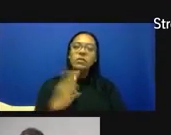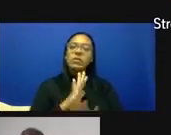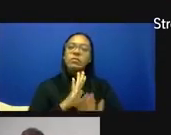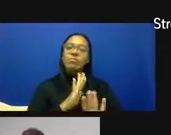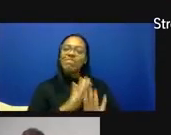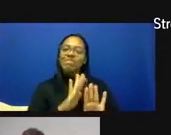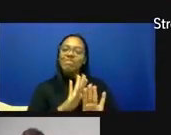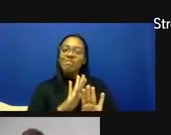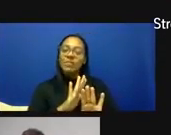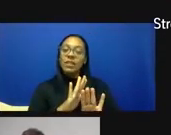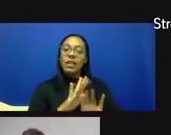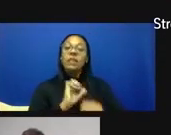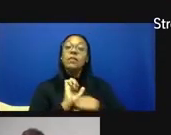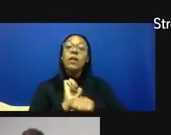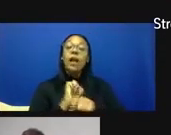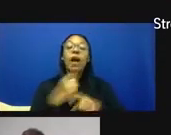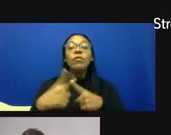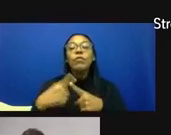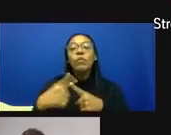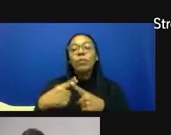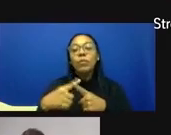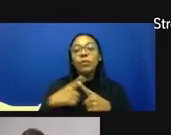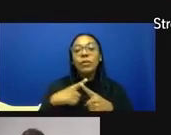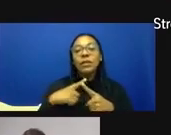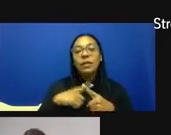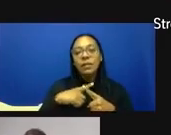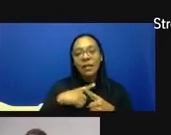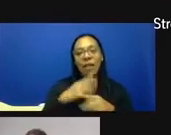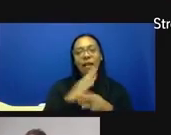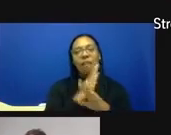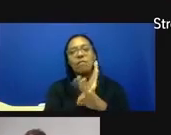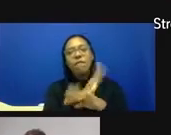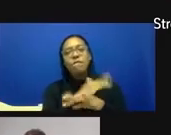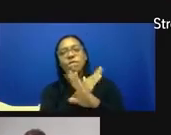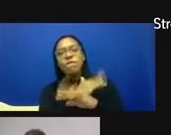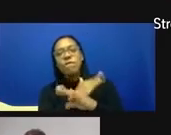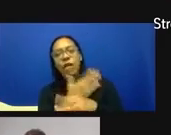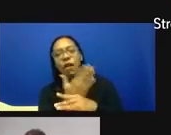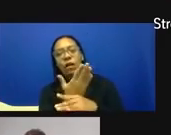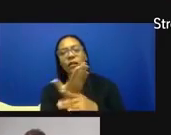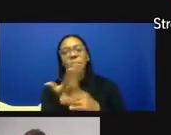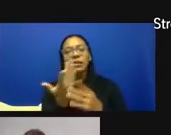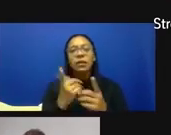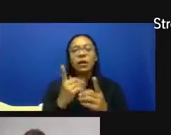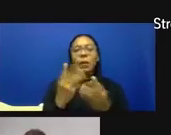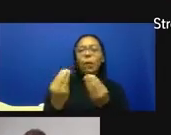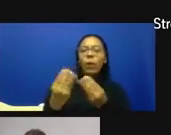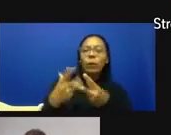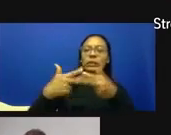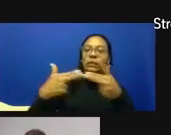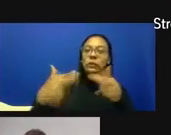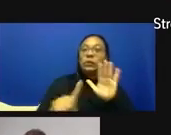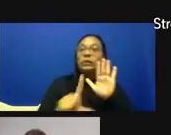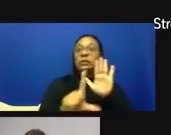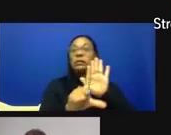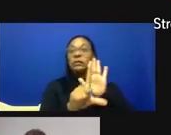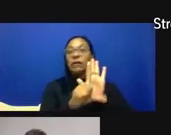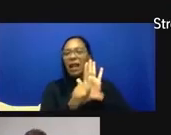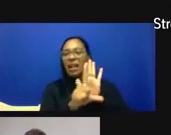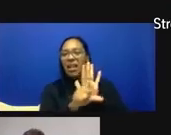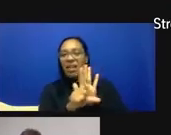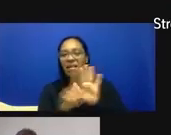essa lacuna, né? A gente sabe que ainda há muitas nuances na lei, muitas nuances